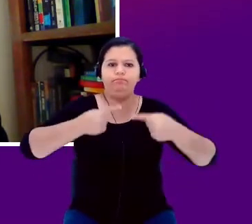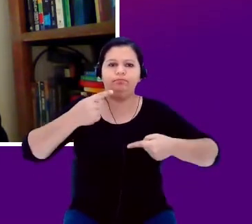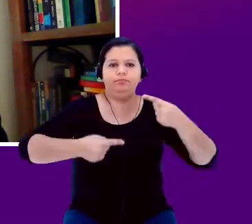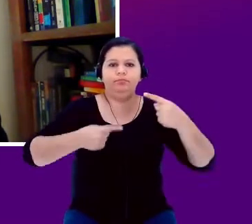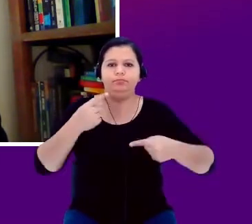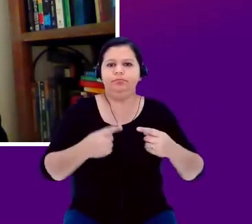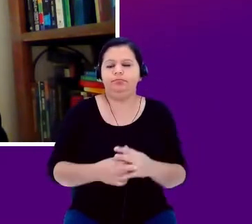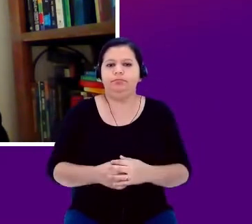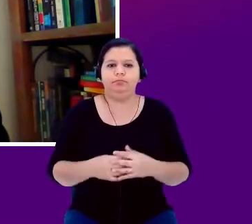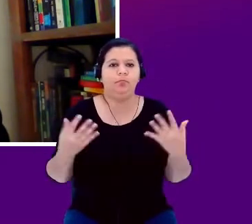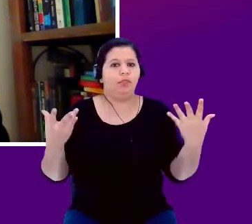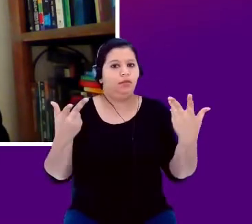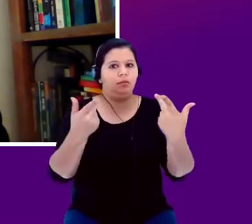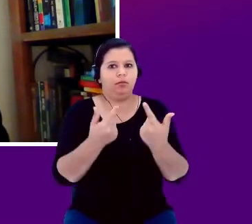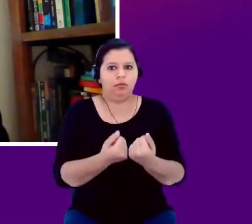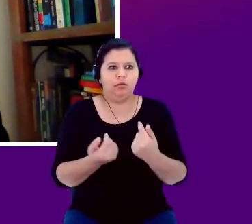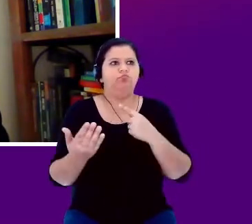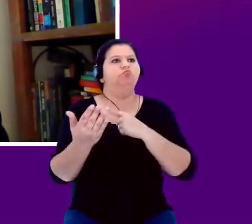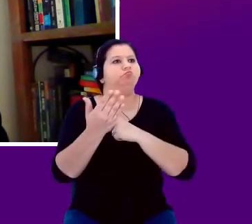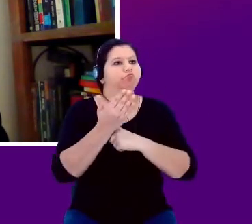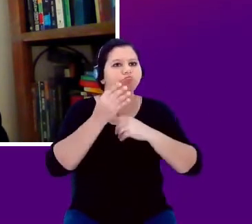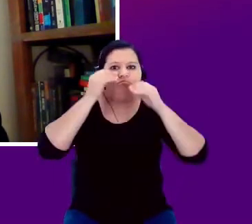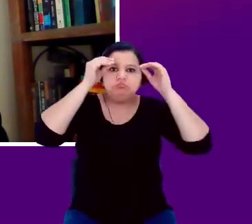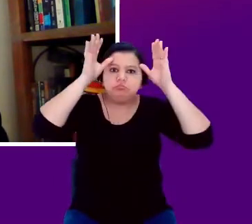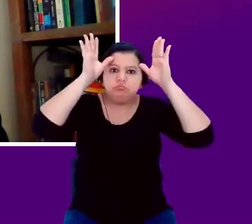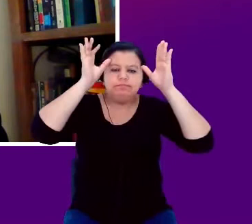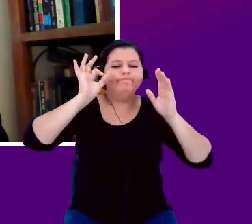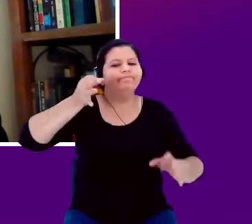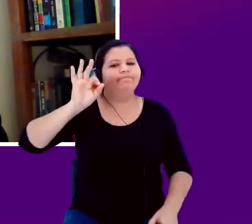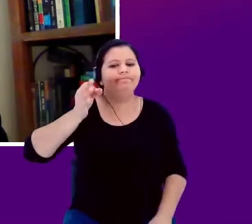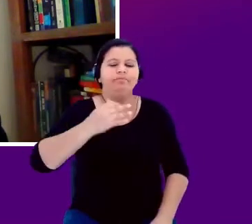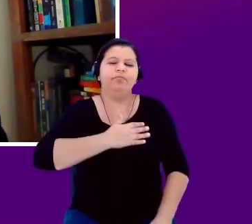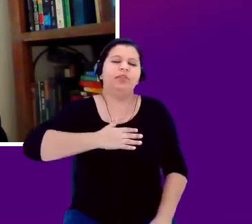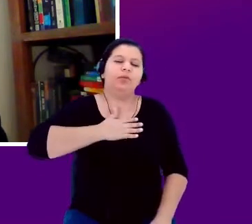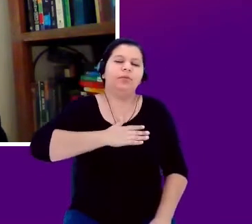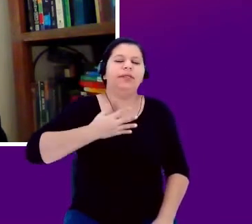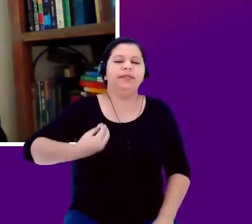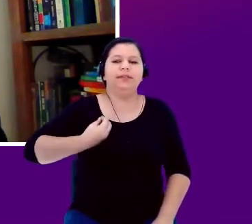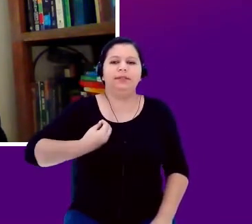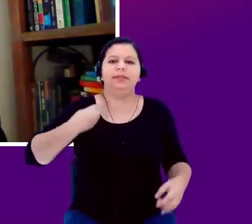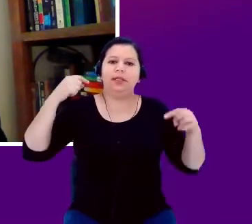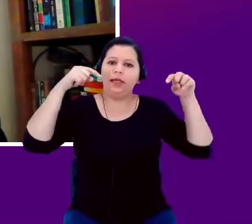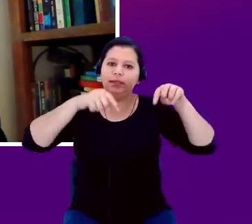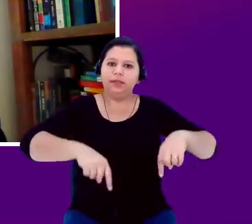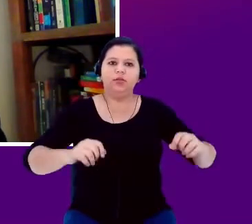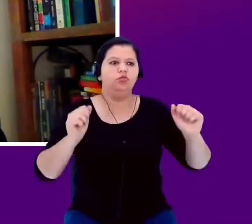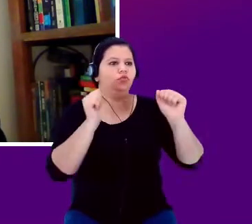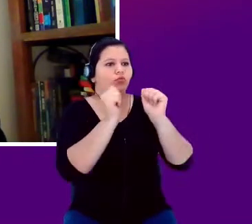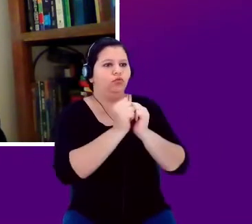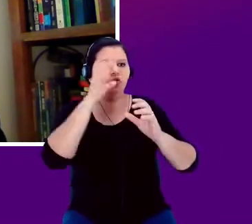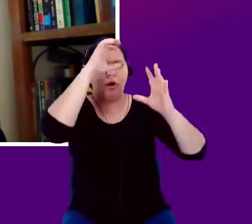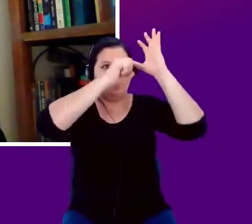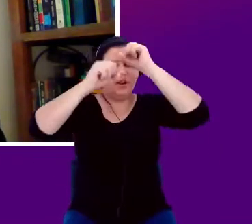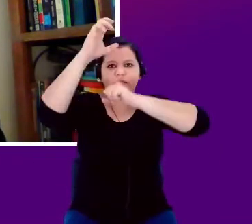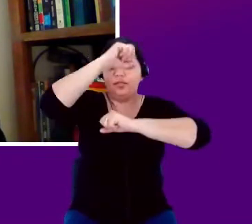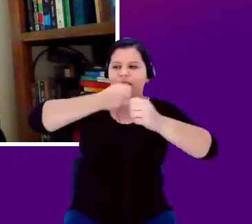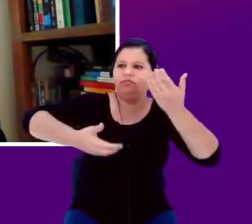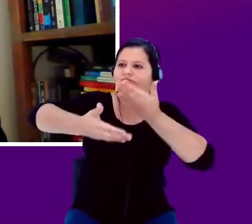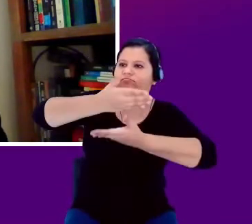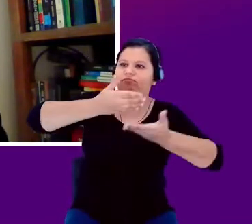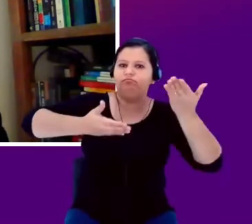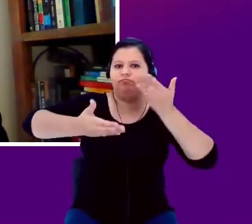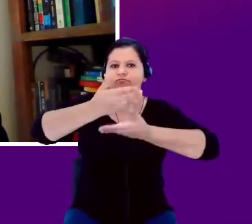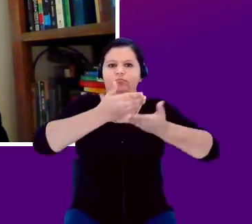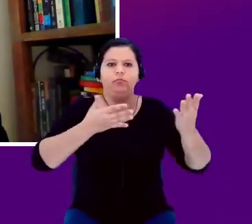muito enriquecedor, né, e é uma satisfação aqui estar aqui nesse painel, né, aprendendo, ouvindo a brilhante palestra aí